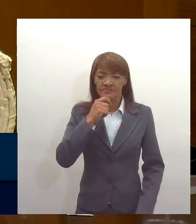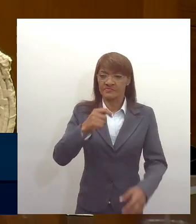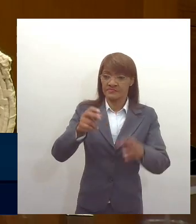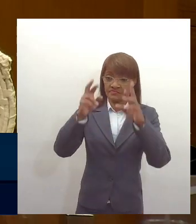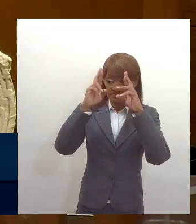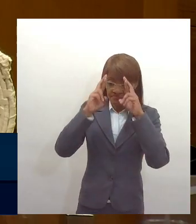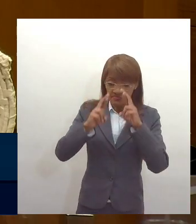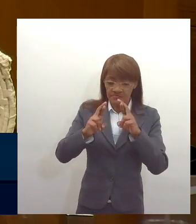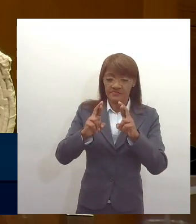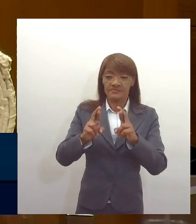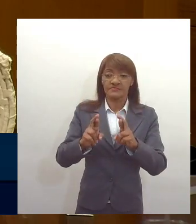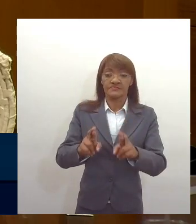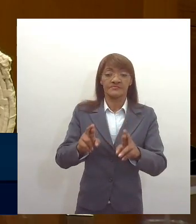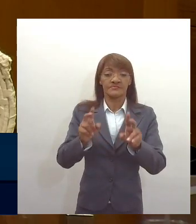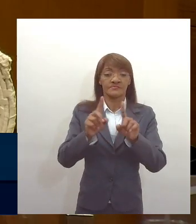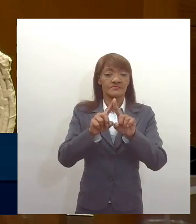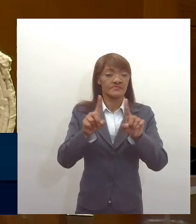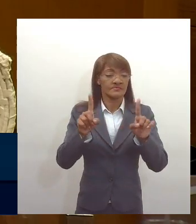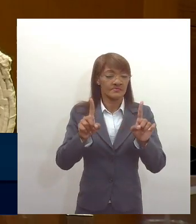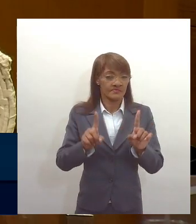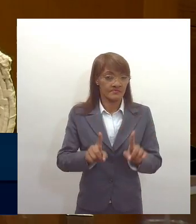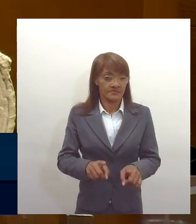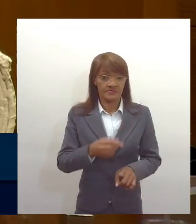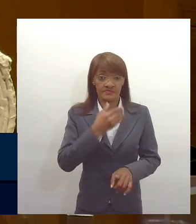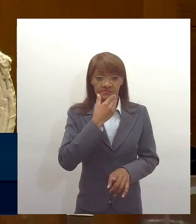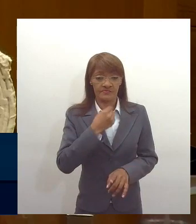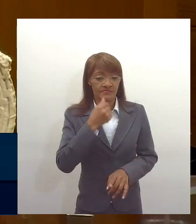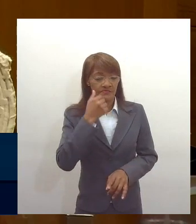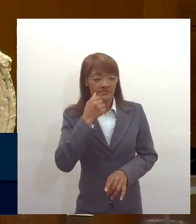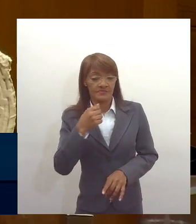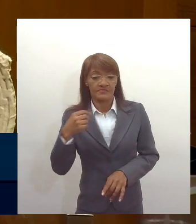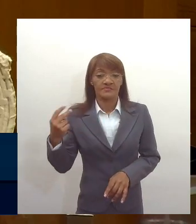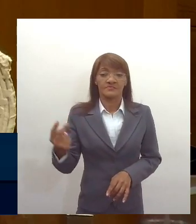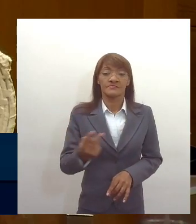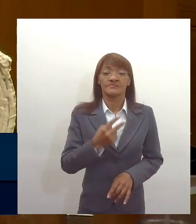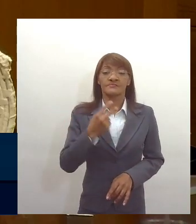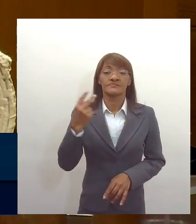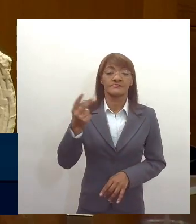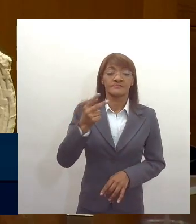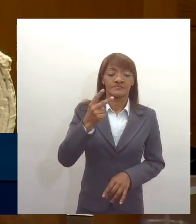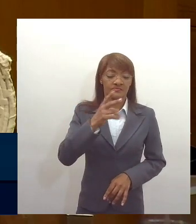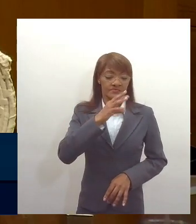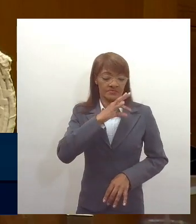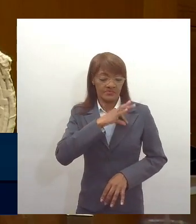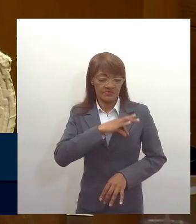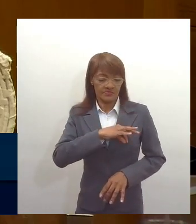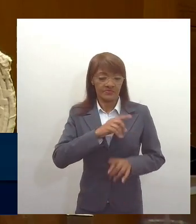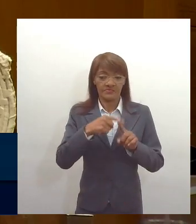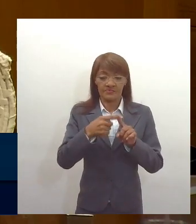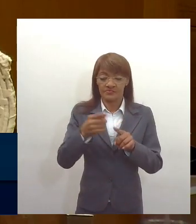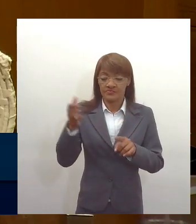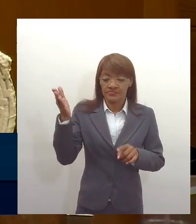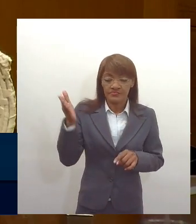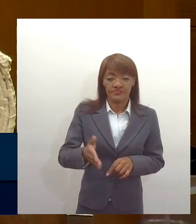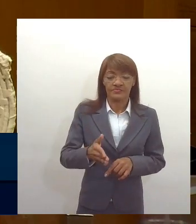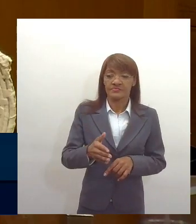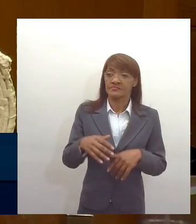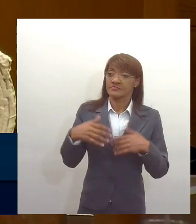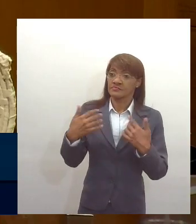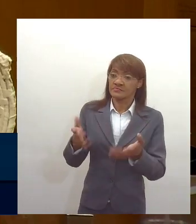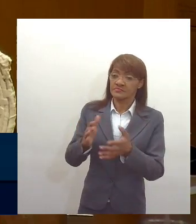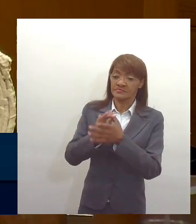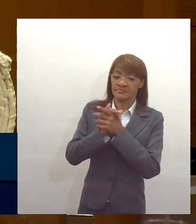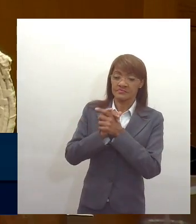servidora, valorização e reajuste salarial já. E parabenizar toda a categoria, né,